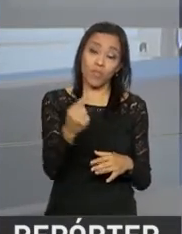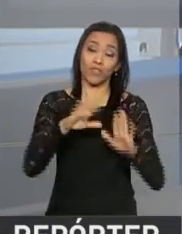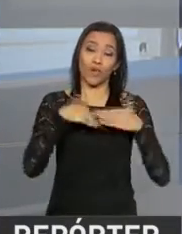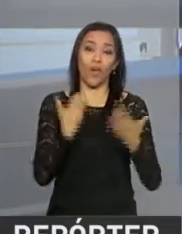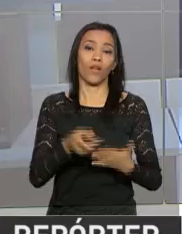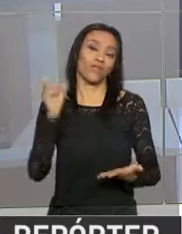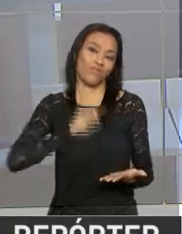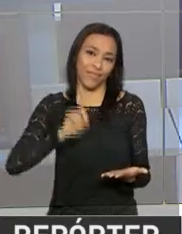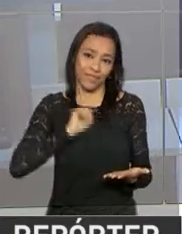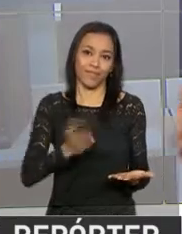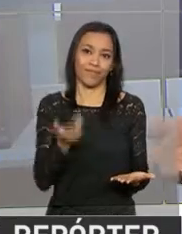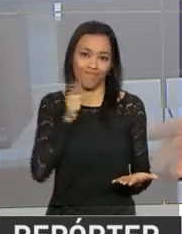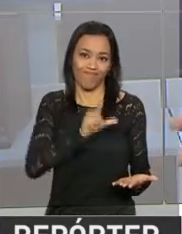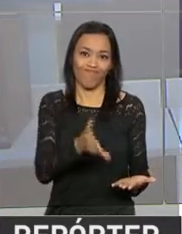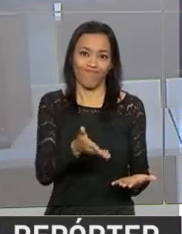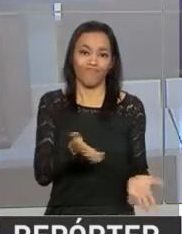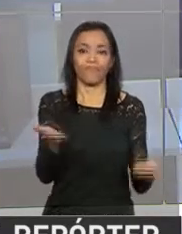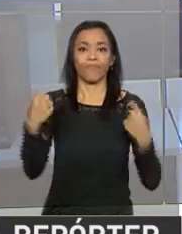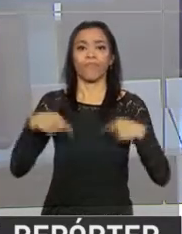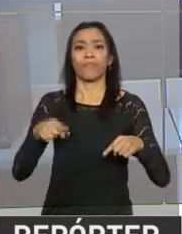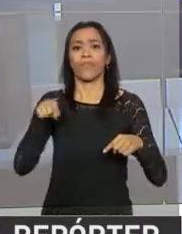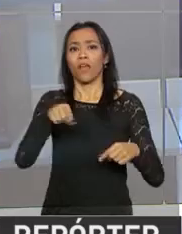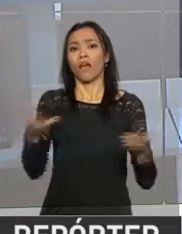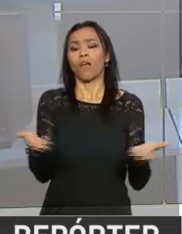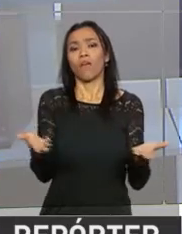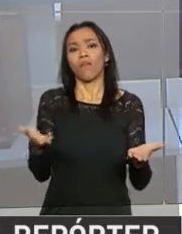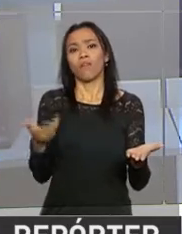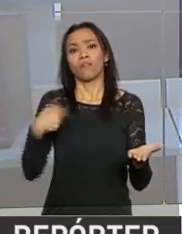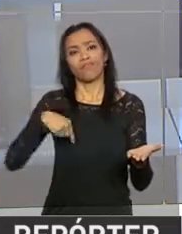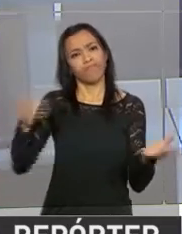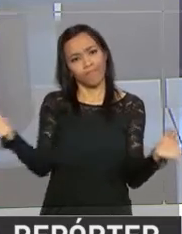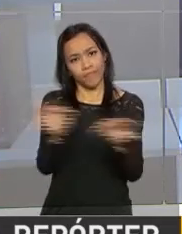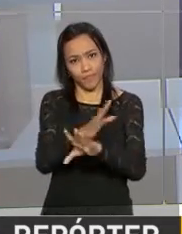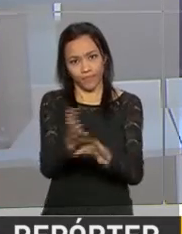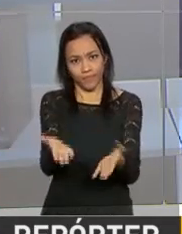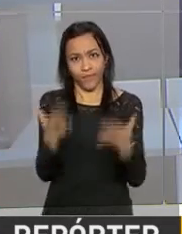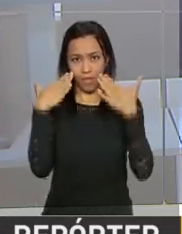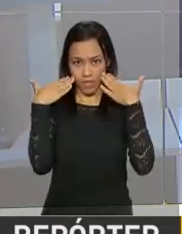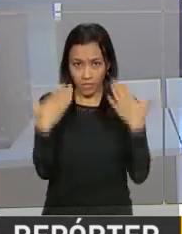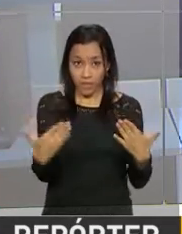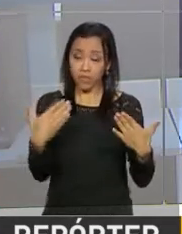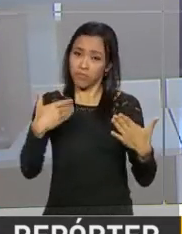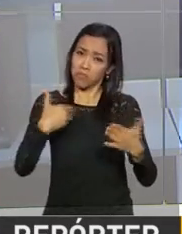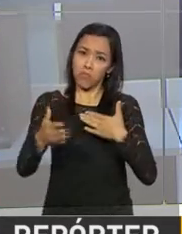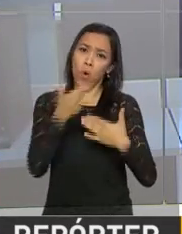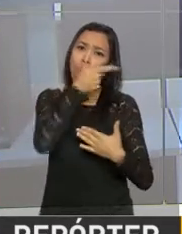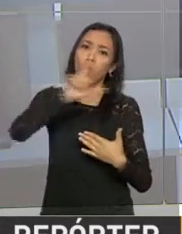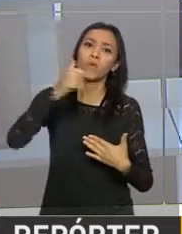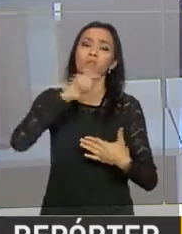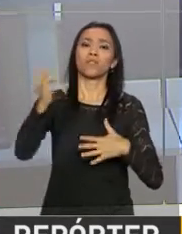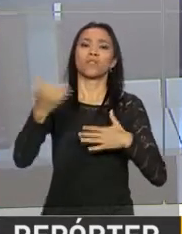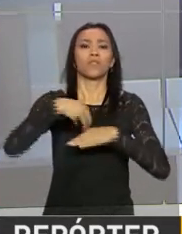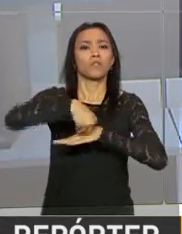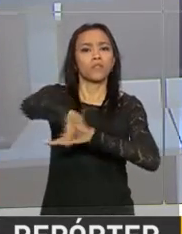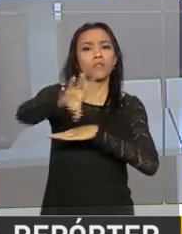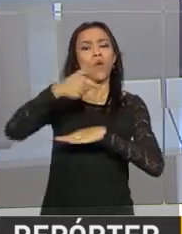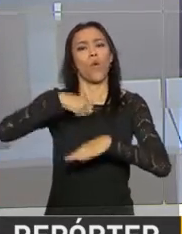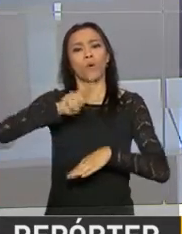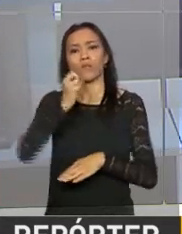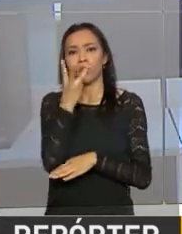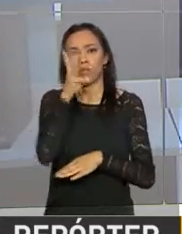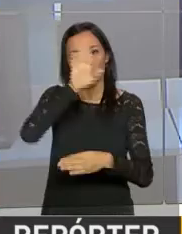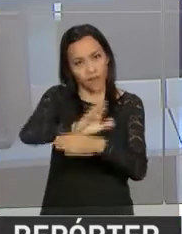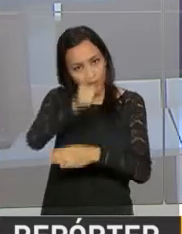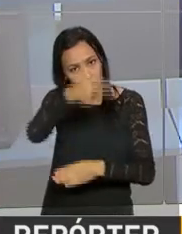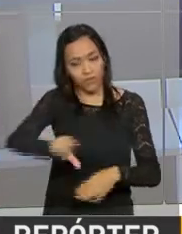gerais e esta edição do repórter nbr termina aqui voltamos a qualquer momento com outras informações ou às três da tarde na